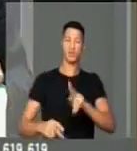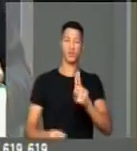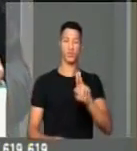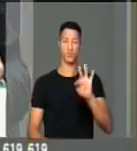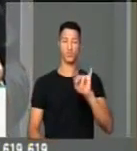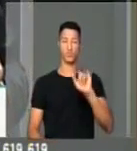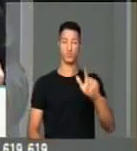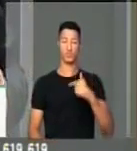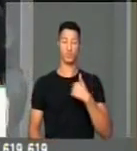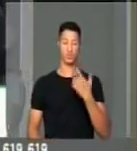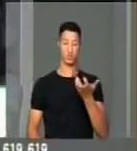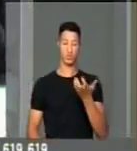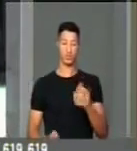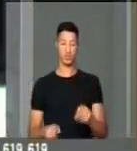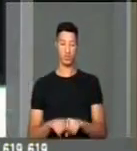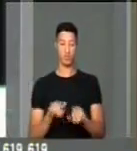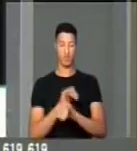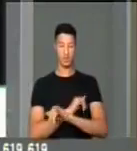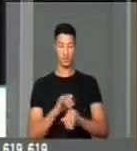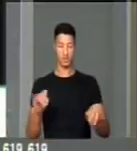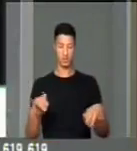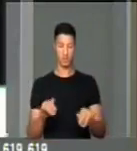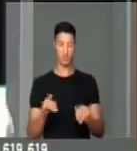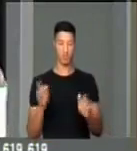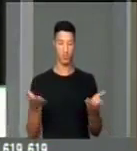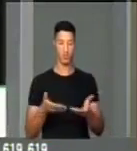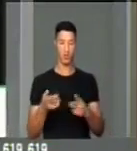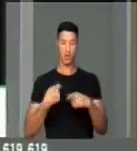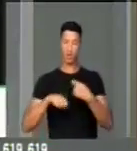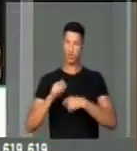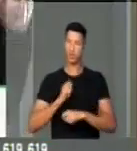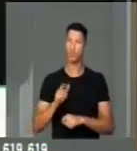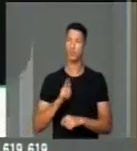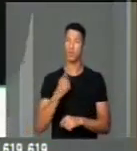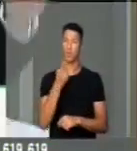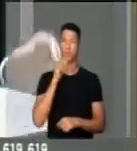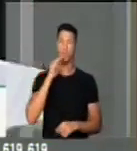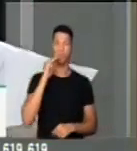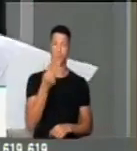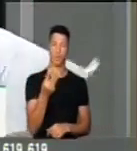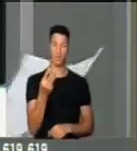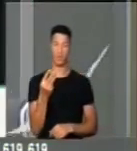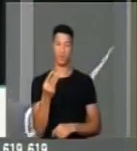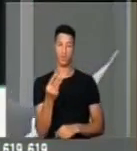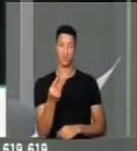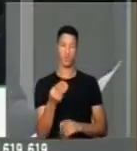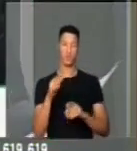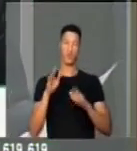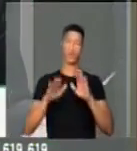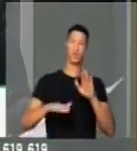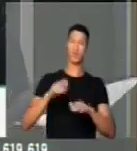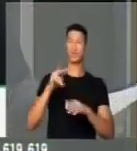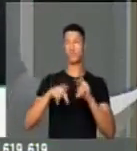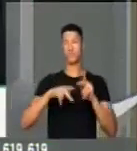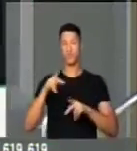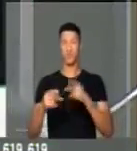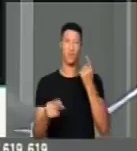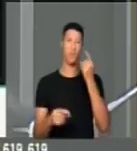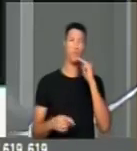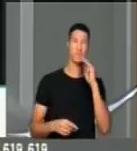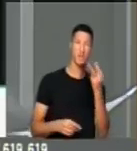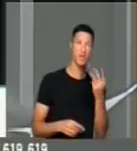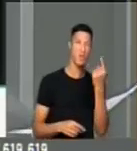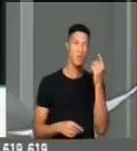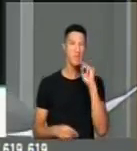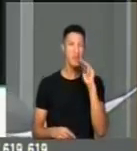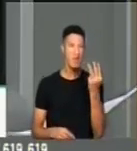útil. E eu quero dizer que nessa economia de 1 bilhão, muitas vezes o povo brasileiro, 1